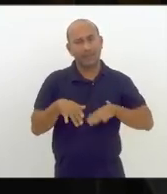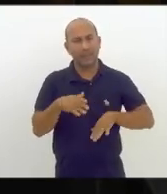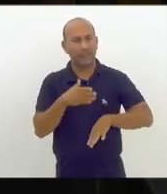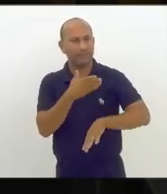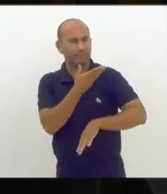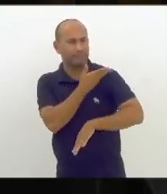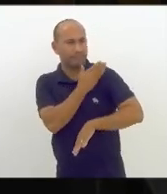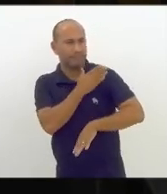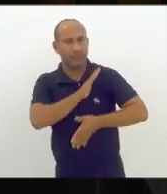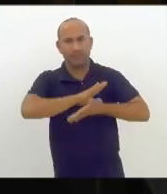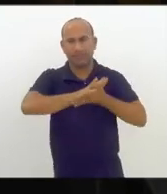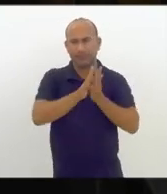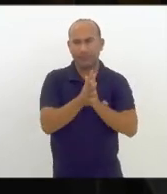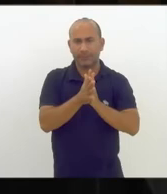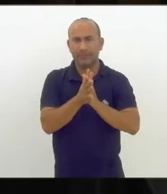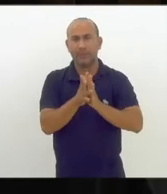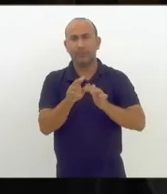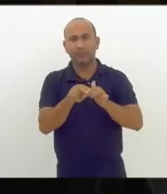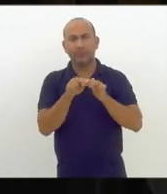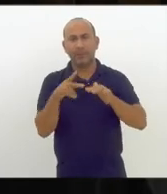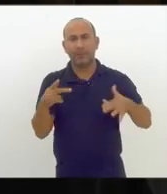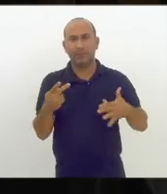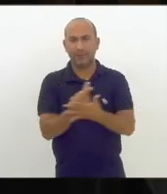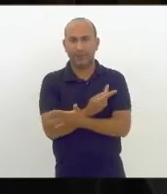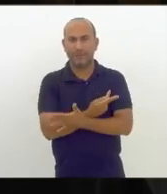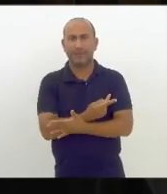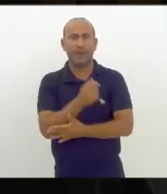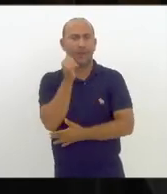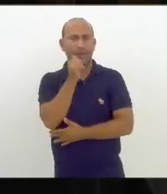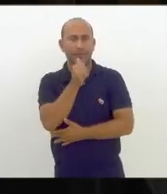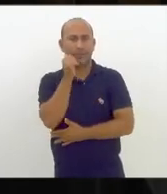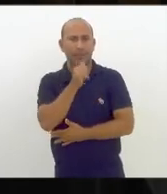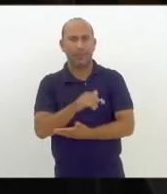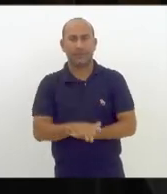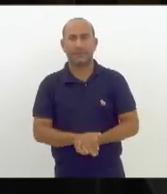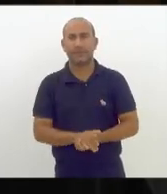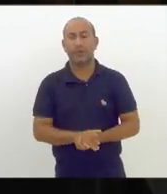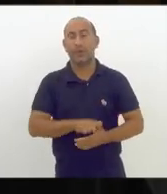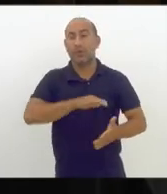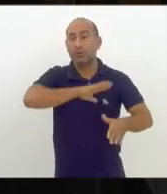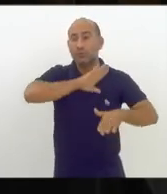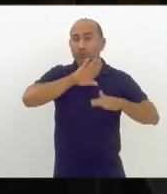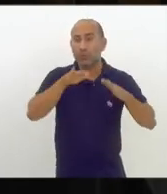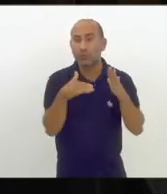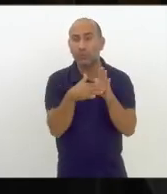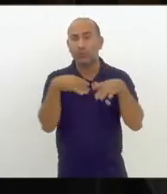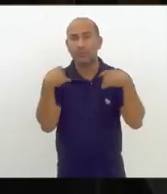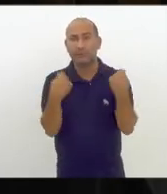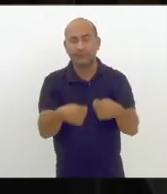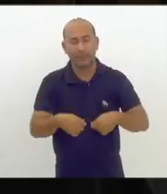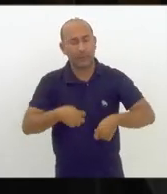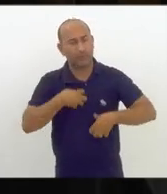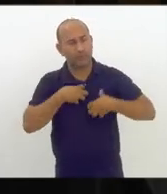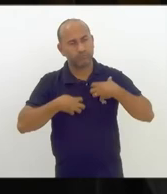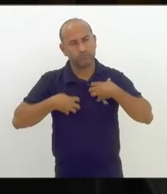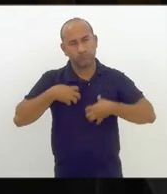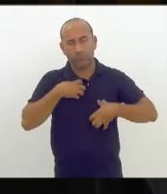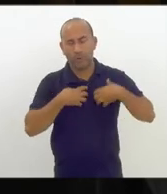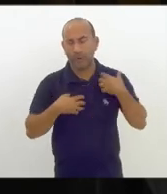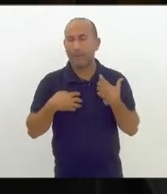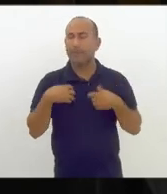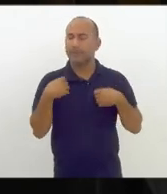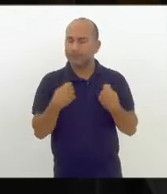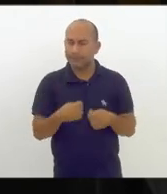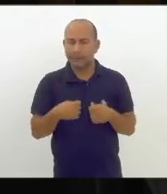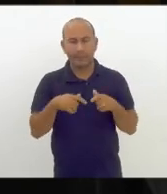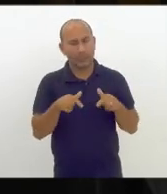ódio, subjugação, isso que a gente acabou de ver no Irã com as mulheres, então, a gente tem que se indignar com essas coisas, tem que se incomodar muito, e a